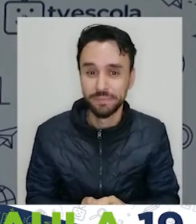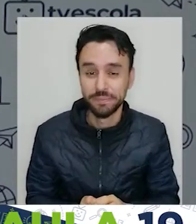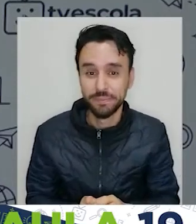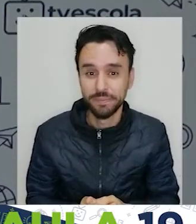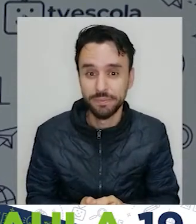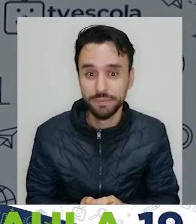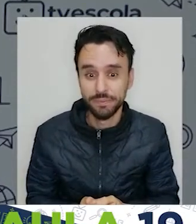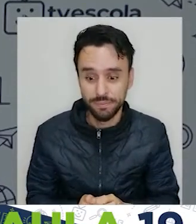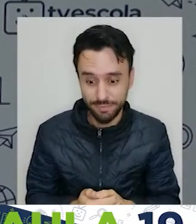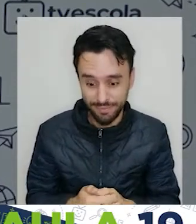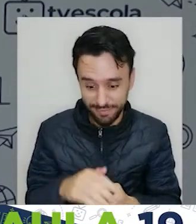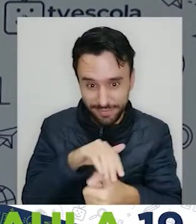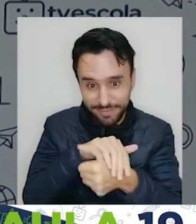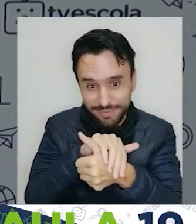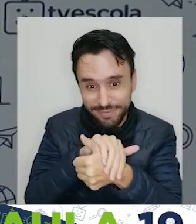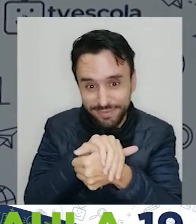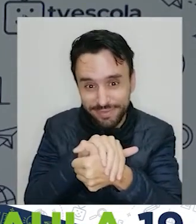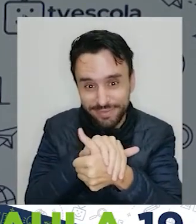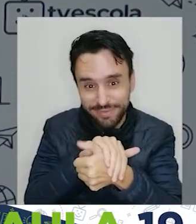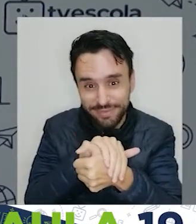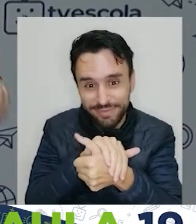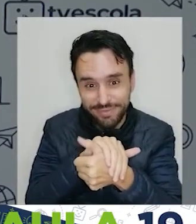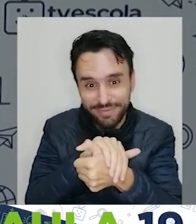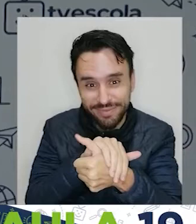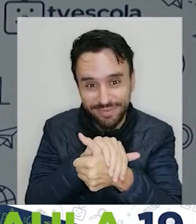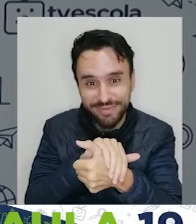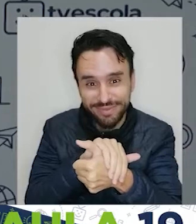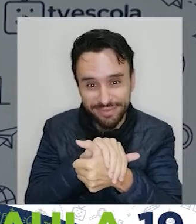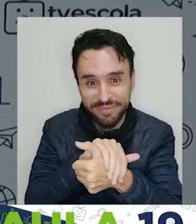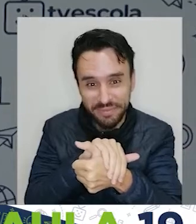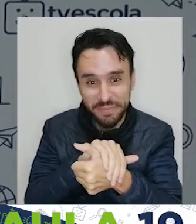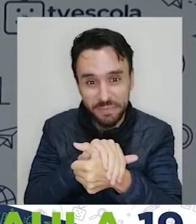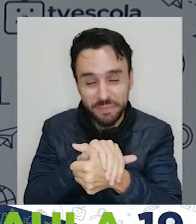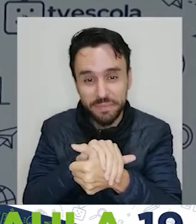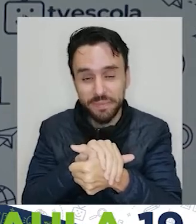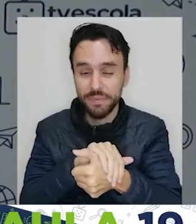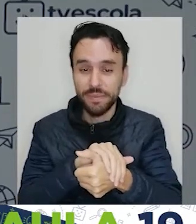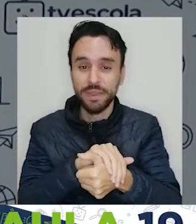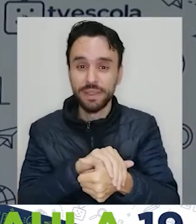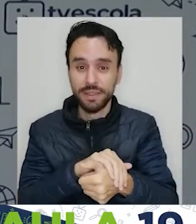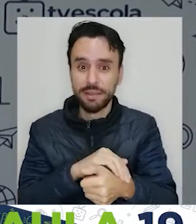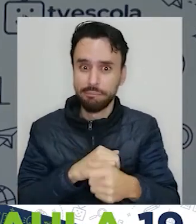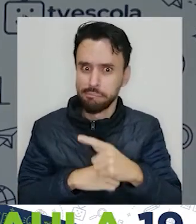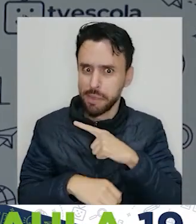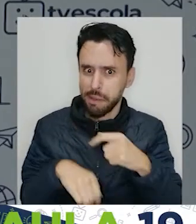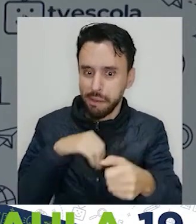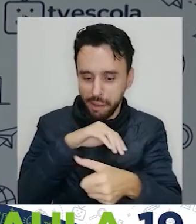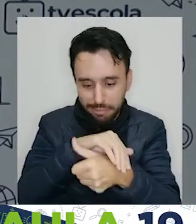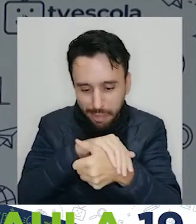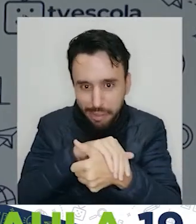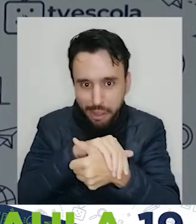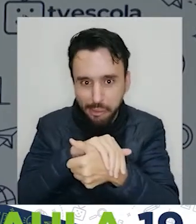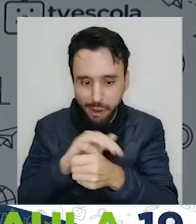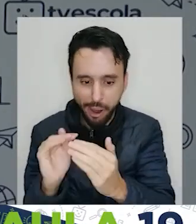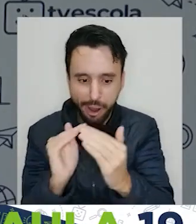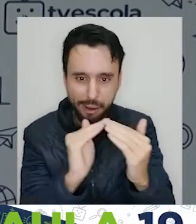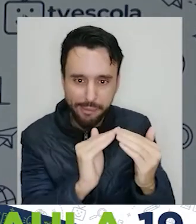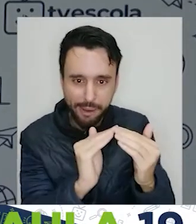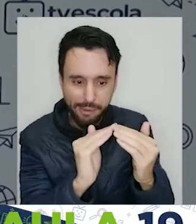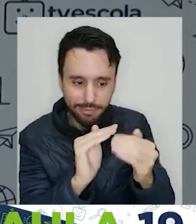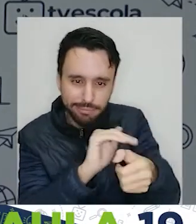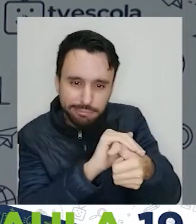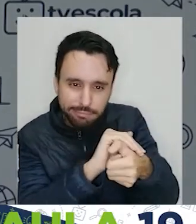Sim, é uma tartaruga. Até tem crianças que têm a tartaruga como animal de estimação.